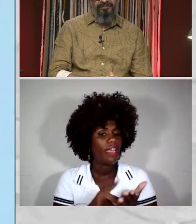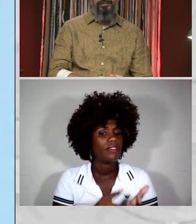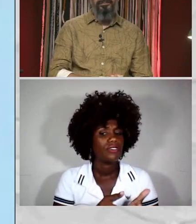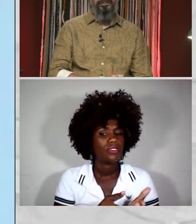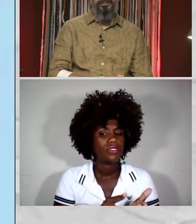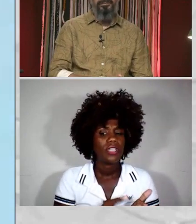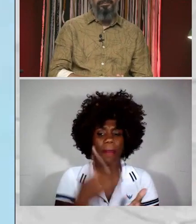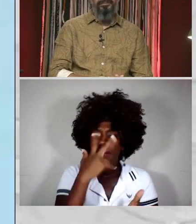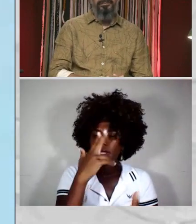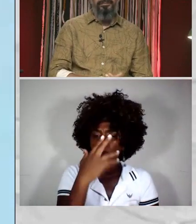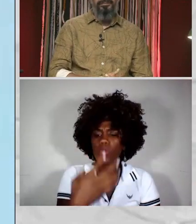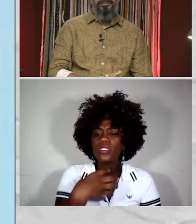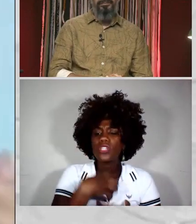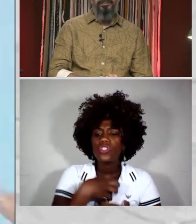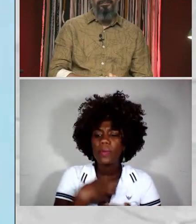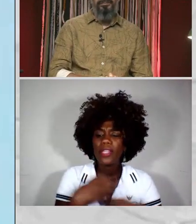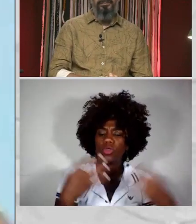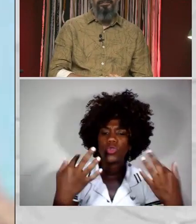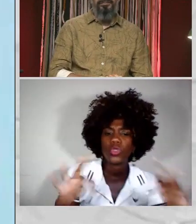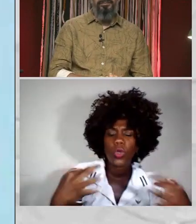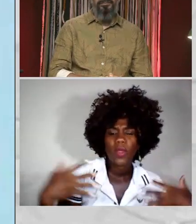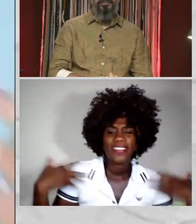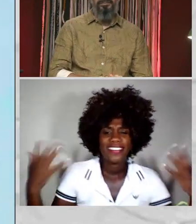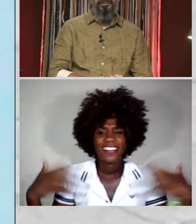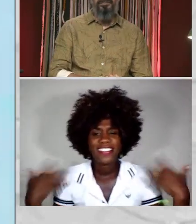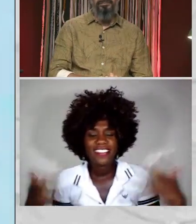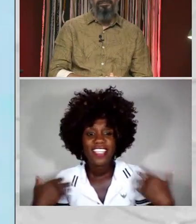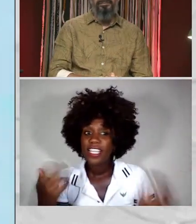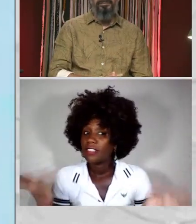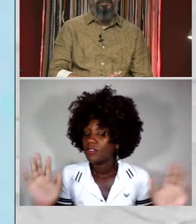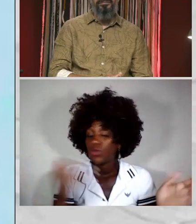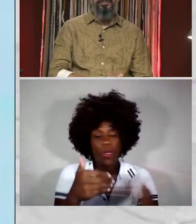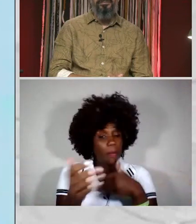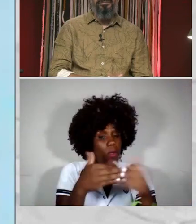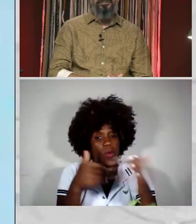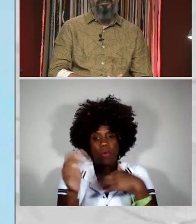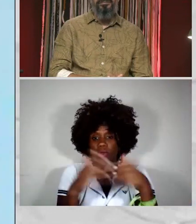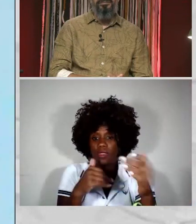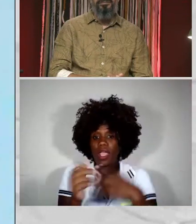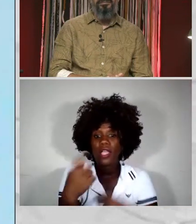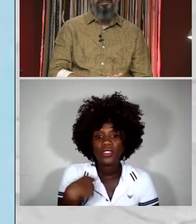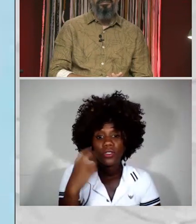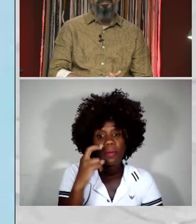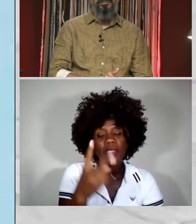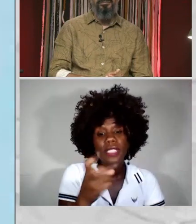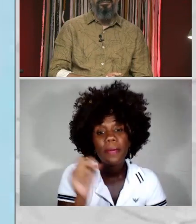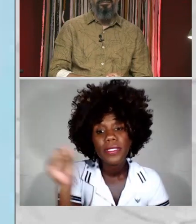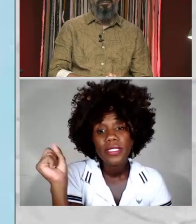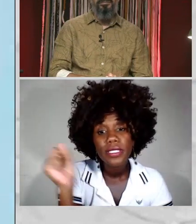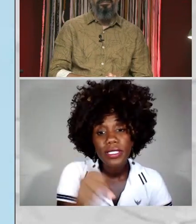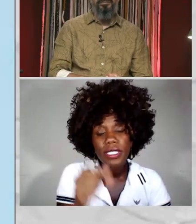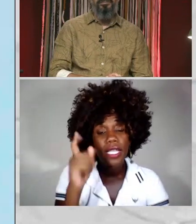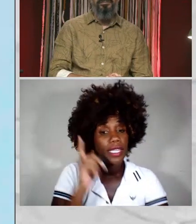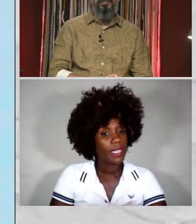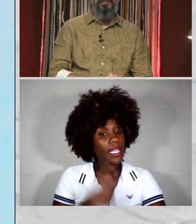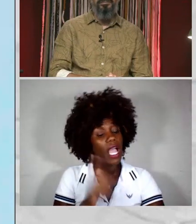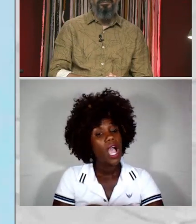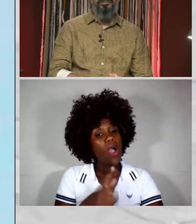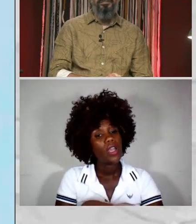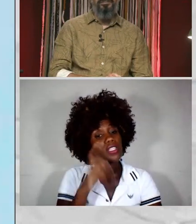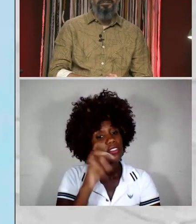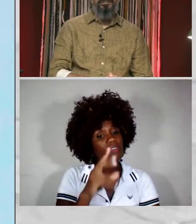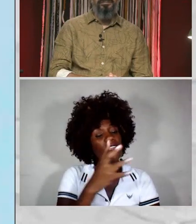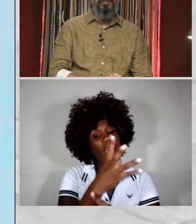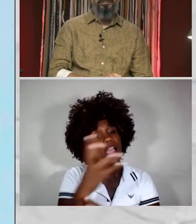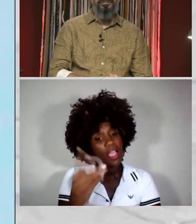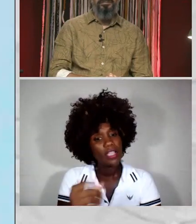forma de sentimento, de dor, de lamento, de alegria, de pulo, de não importa. Ela se materializa. Então, está na hora de materializar a nossa arte.